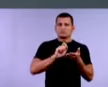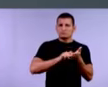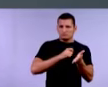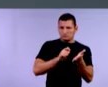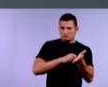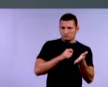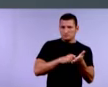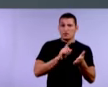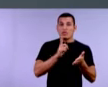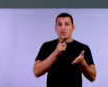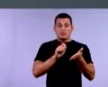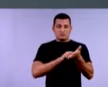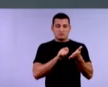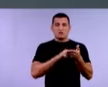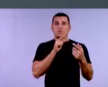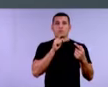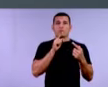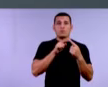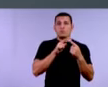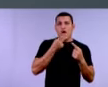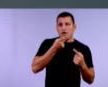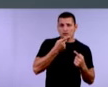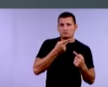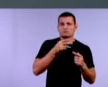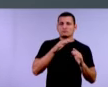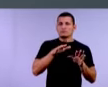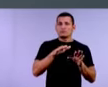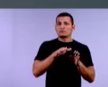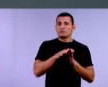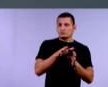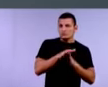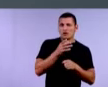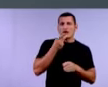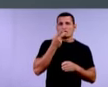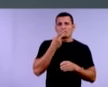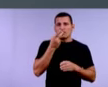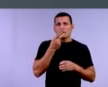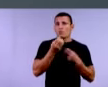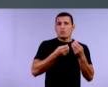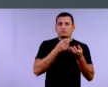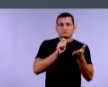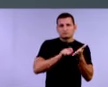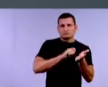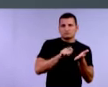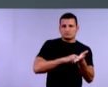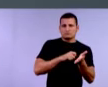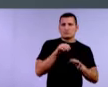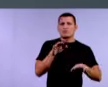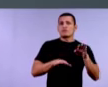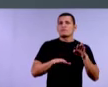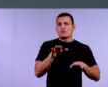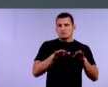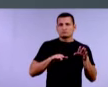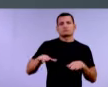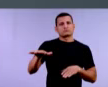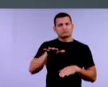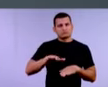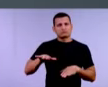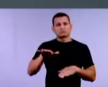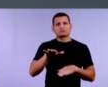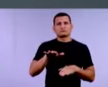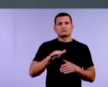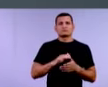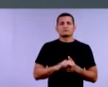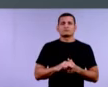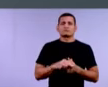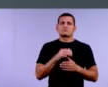escreve como fala, mas também não é muito aconselhável falar como se escreve, dependendo do ambiente em que a gente está. Por exemplo,